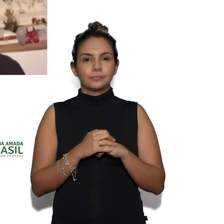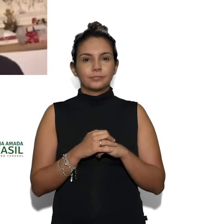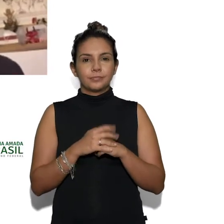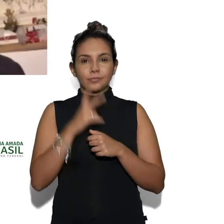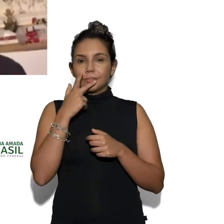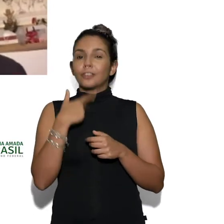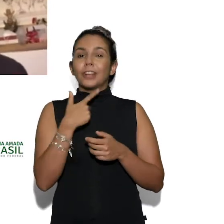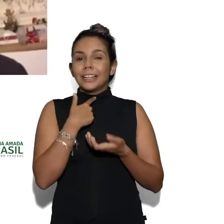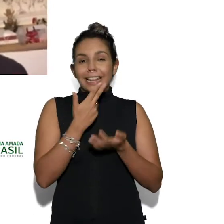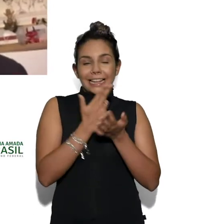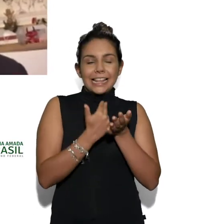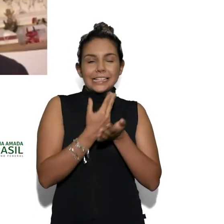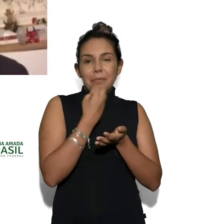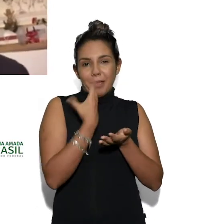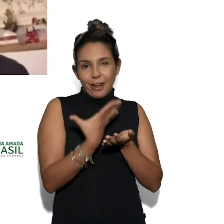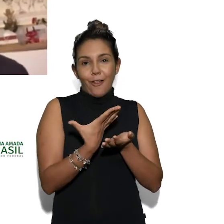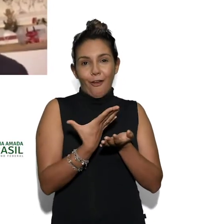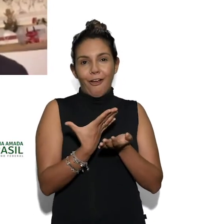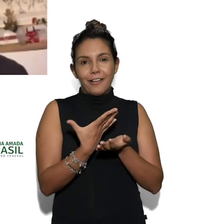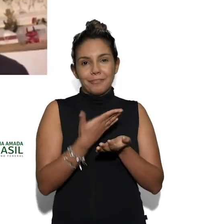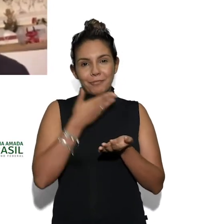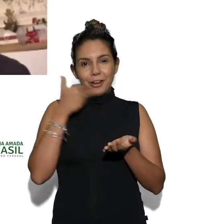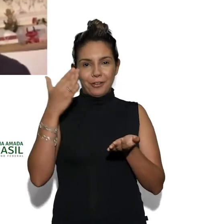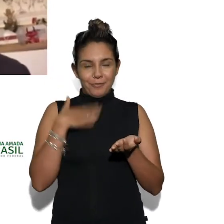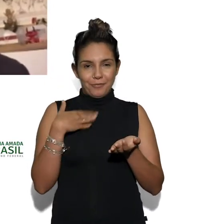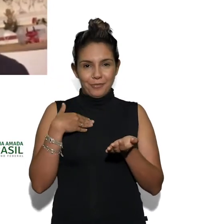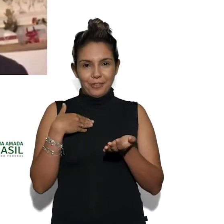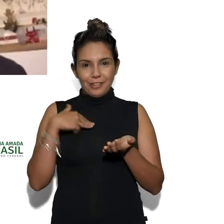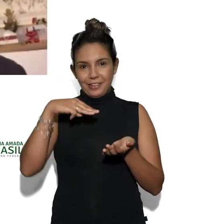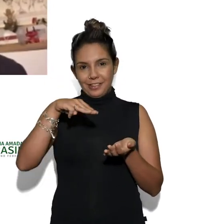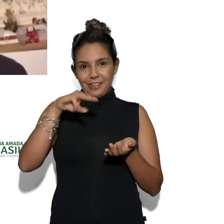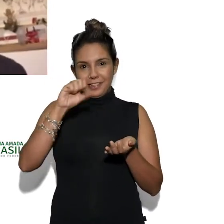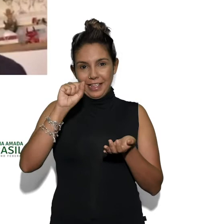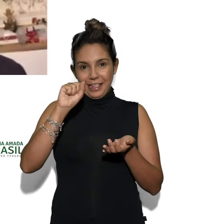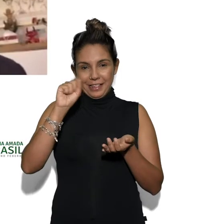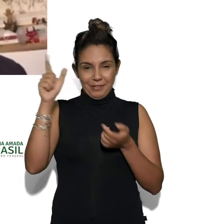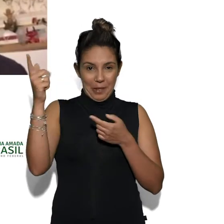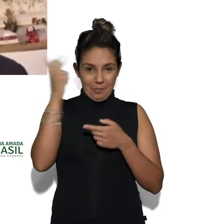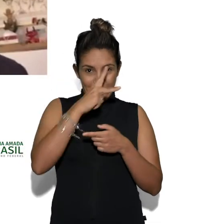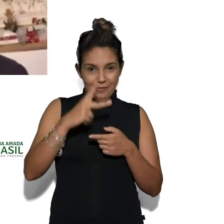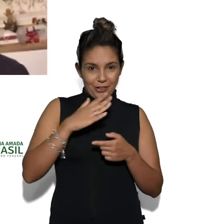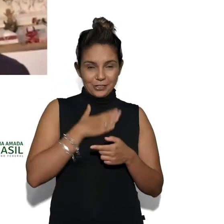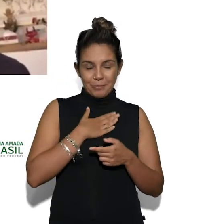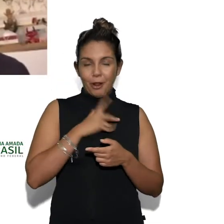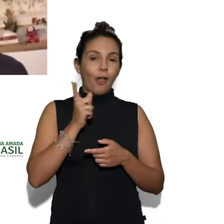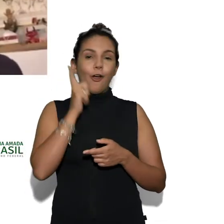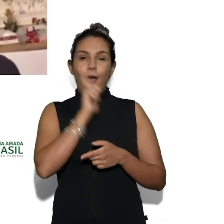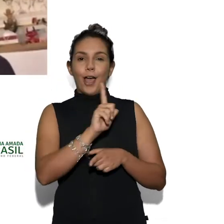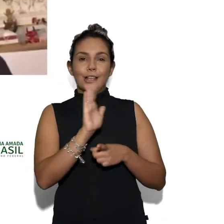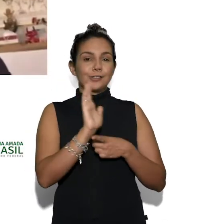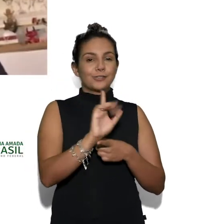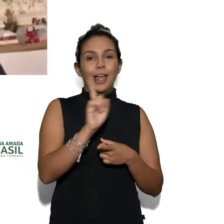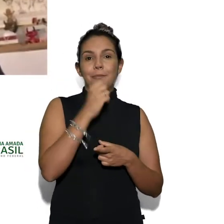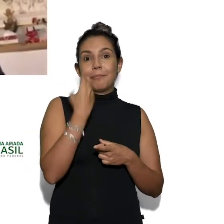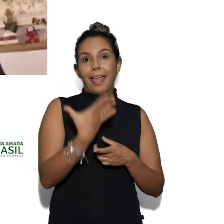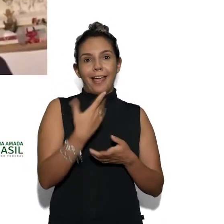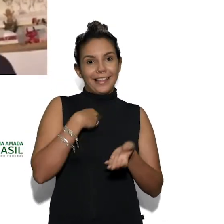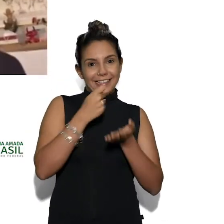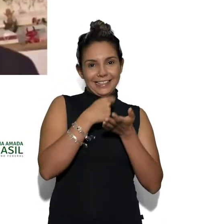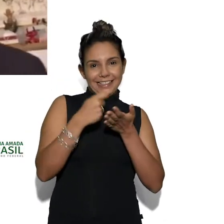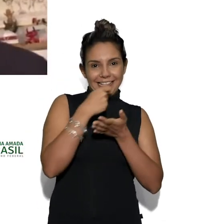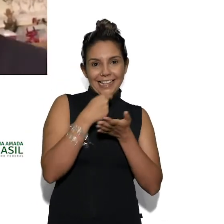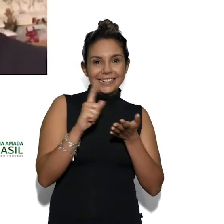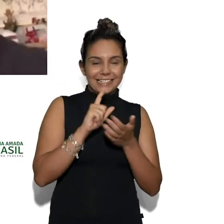eu adoraria ser assim. Eu digo sempre que meu mestre é Caravaggio, assim, mas não tem ajudado muito, assim, que